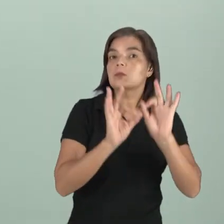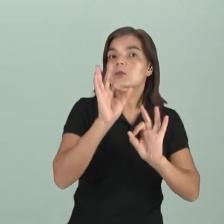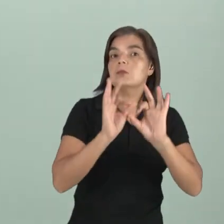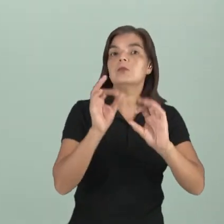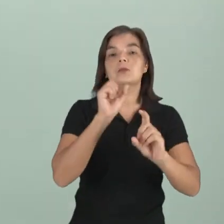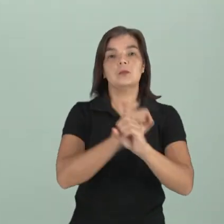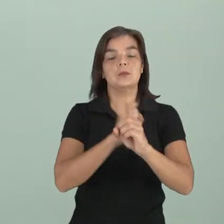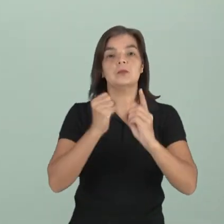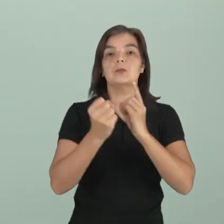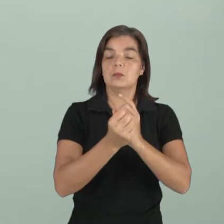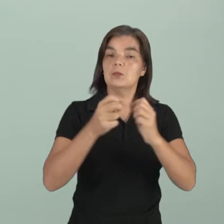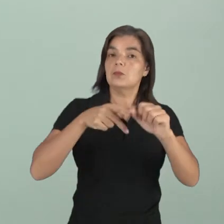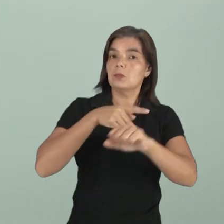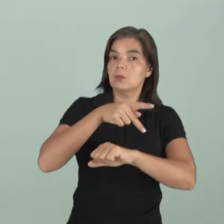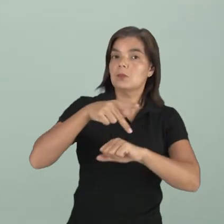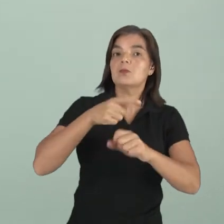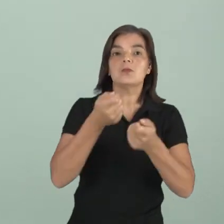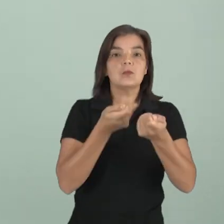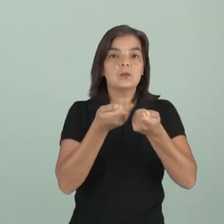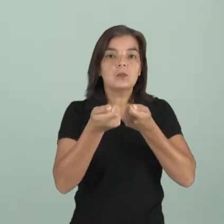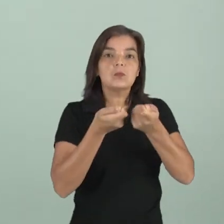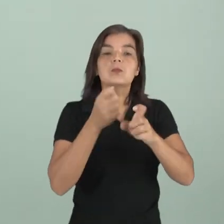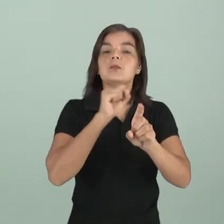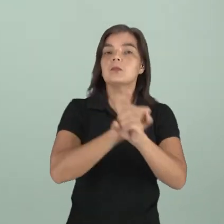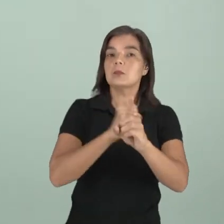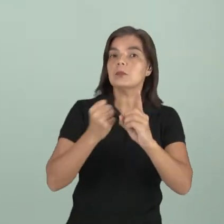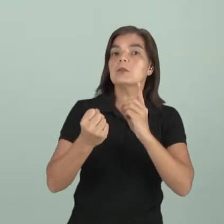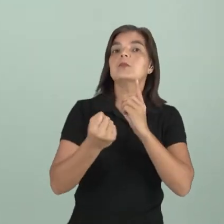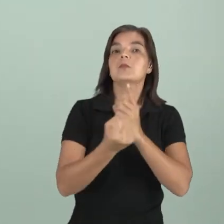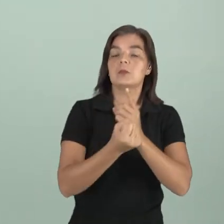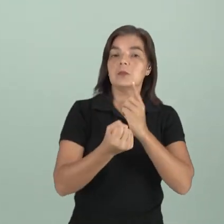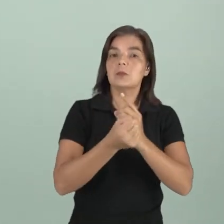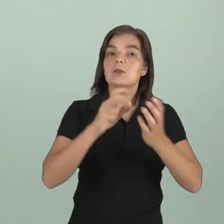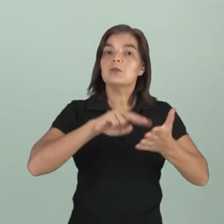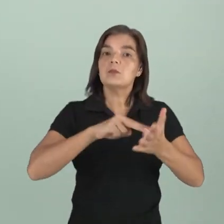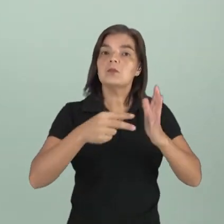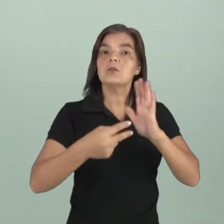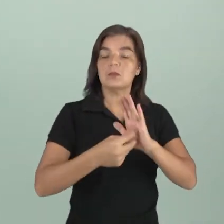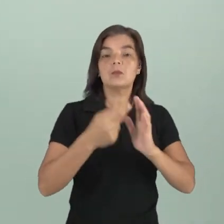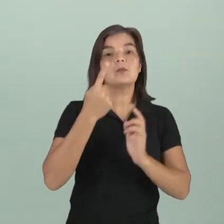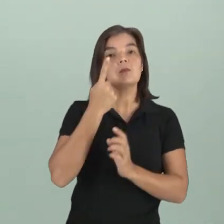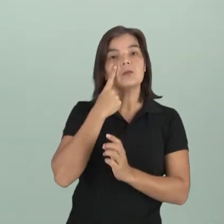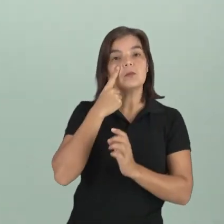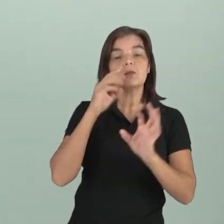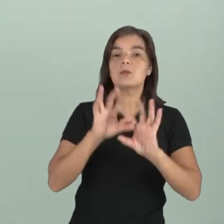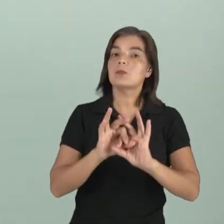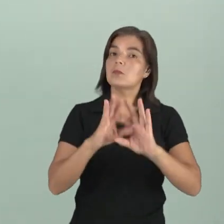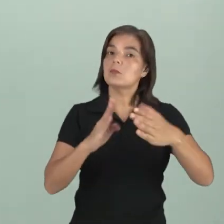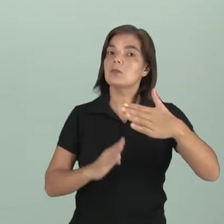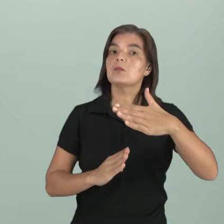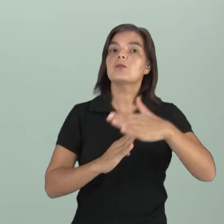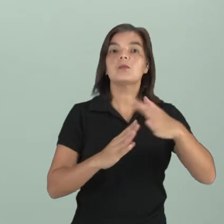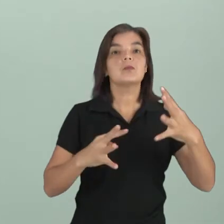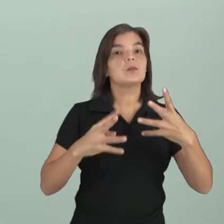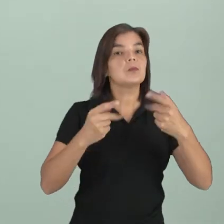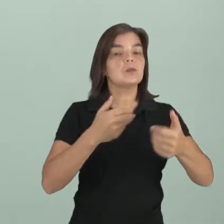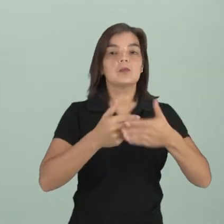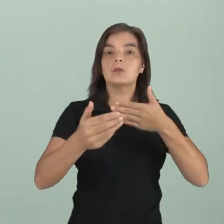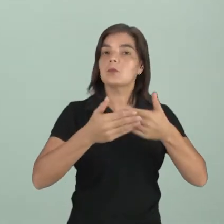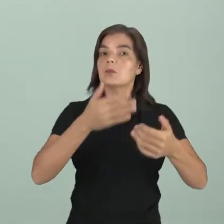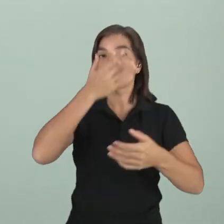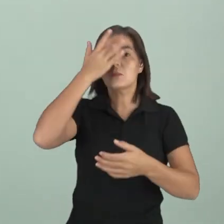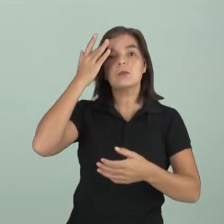social. O Estado tem que exercer o controle da sociedade no sentido de viabilizar limites a todo e